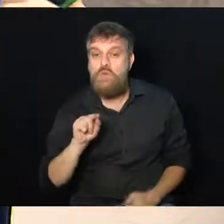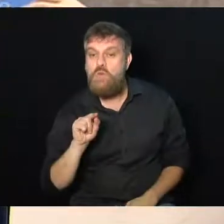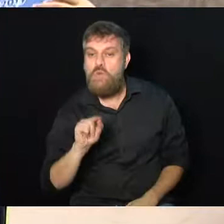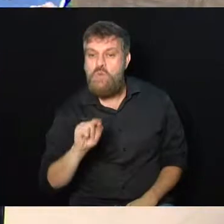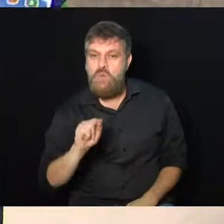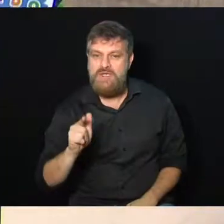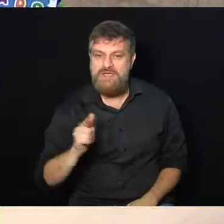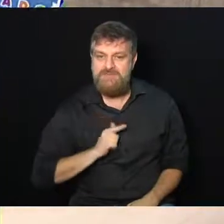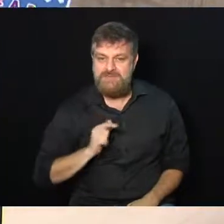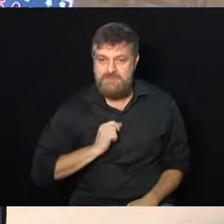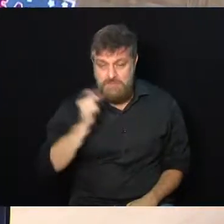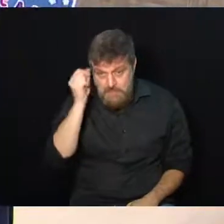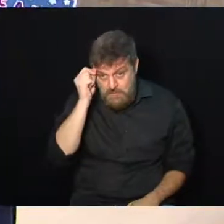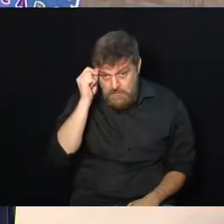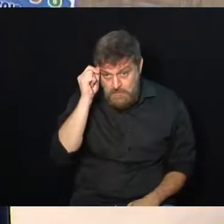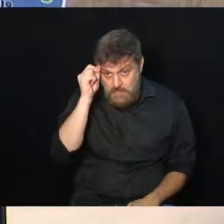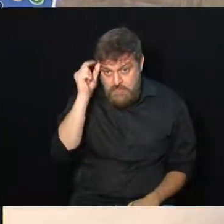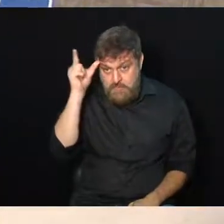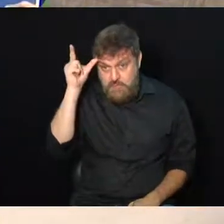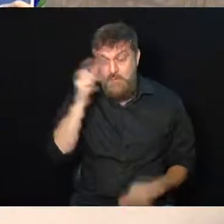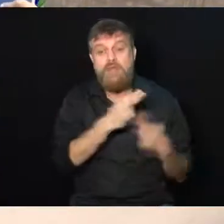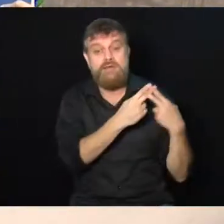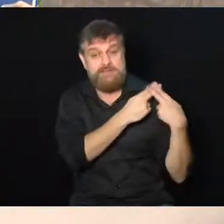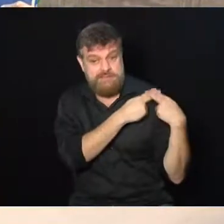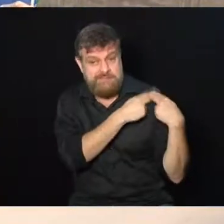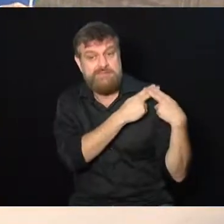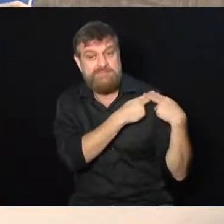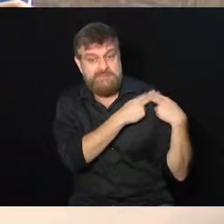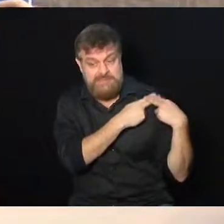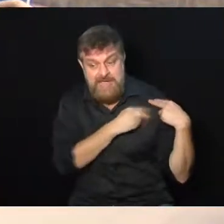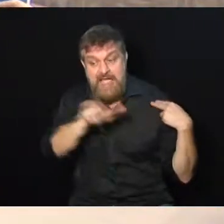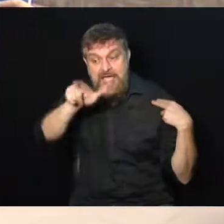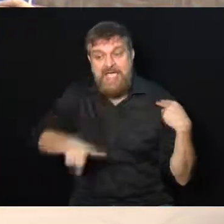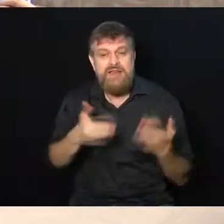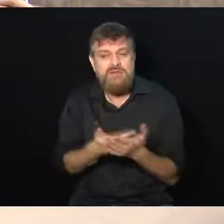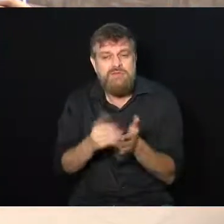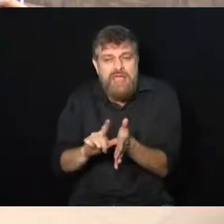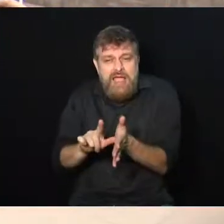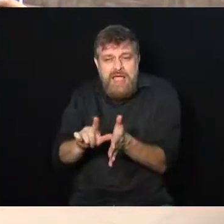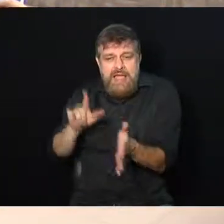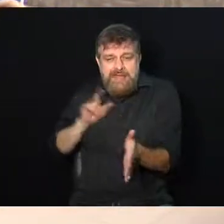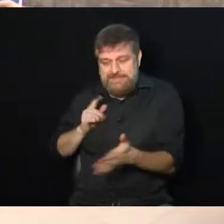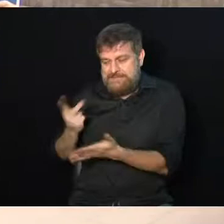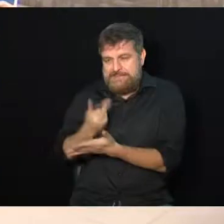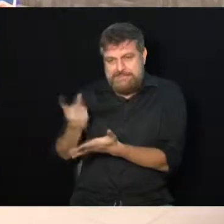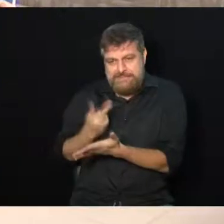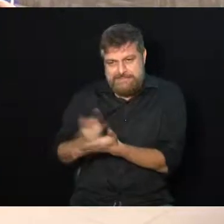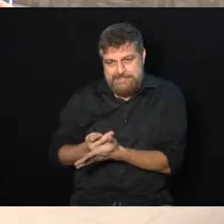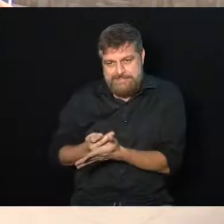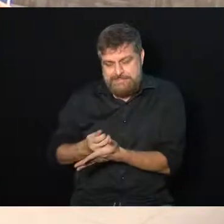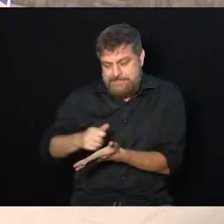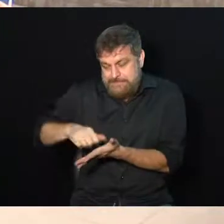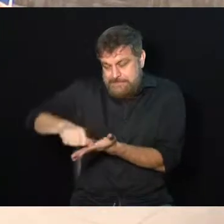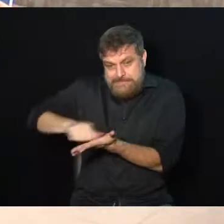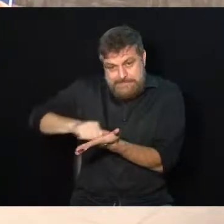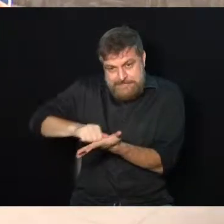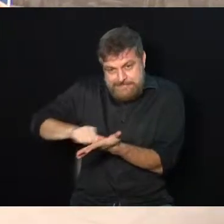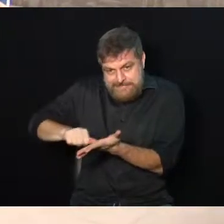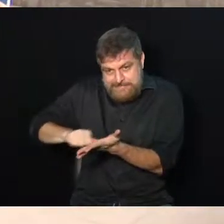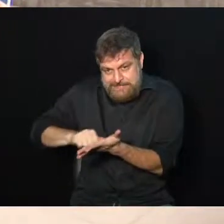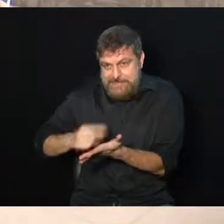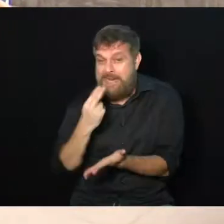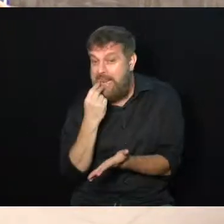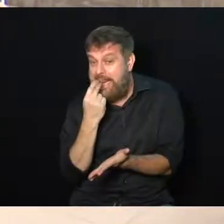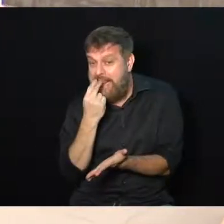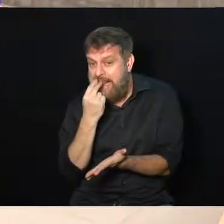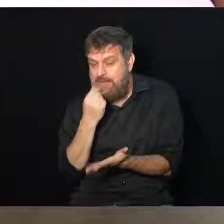estão aumentando na sua responsabilidade como estudante. Antes, quando você errava a lápis, você apagava, passava a borracha,